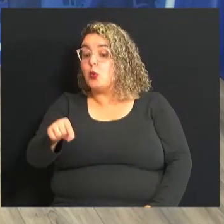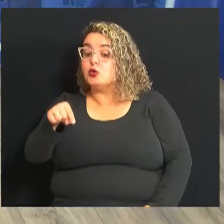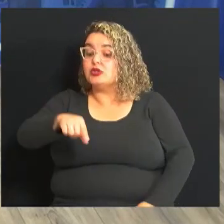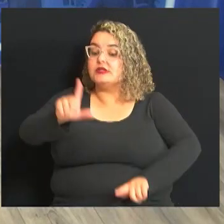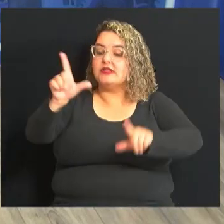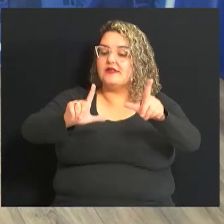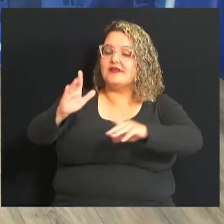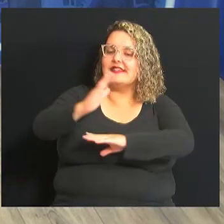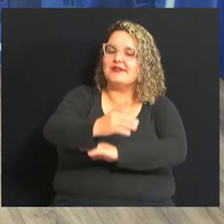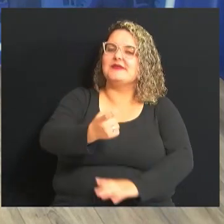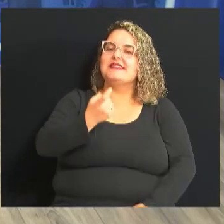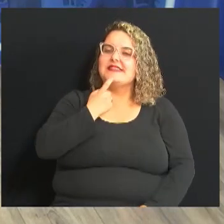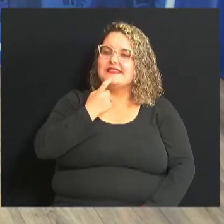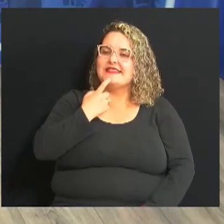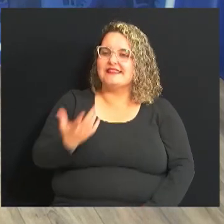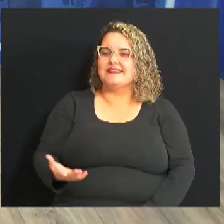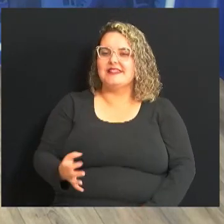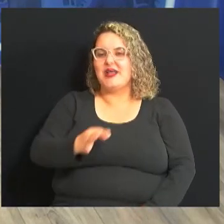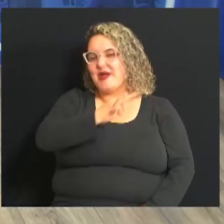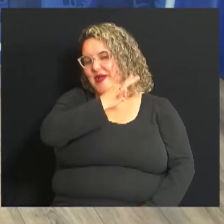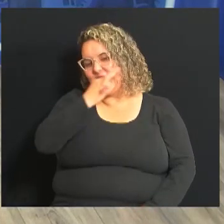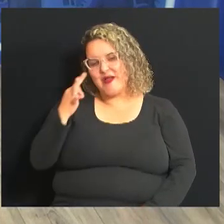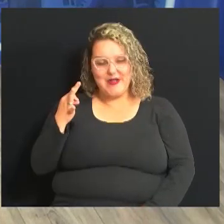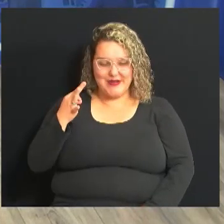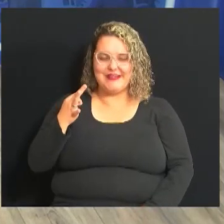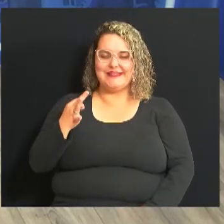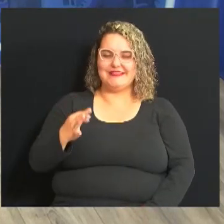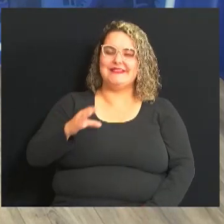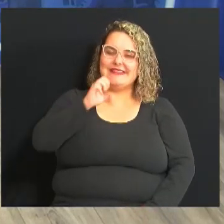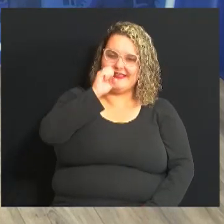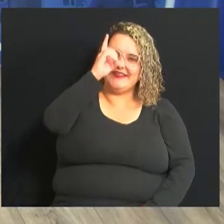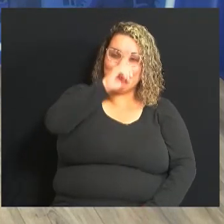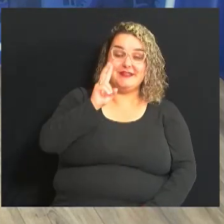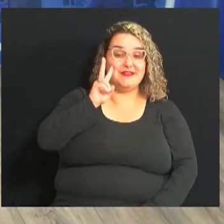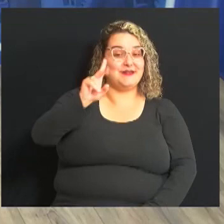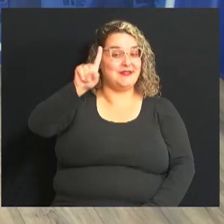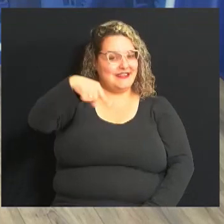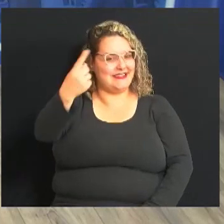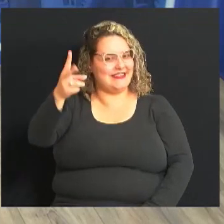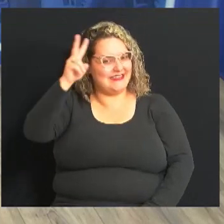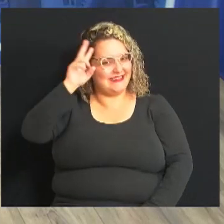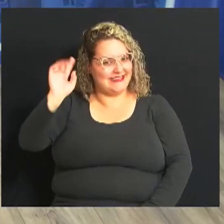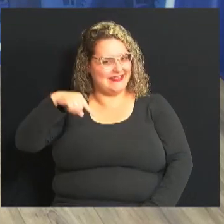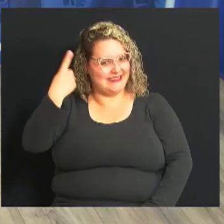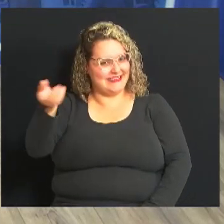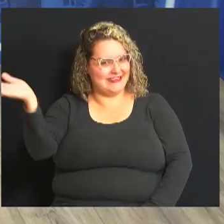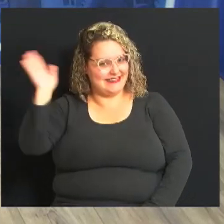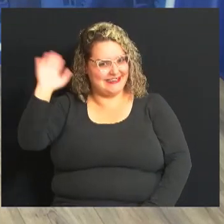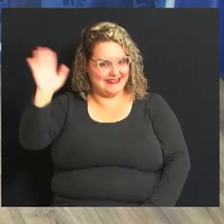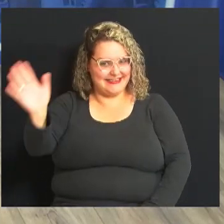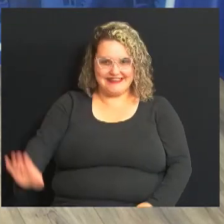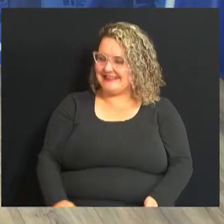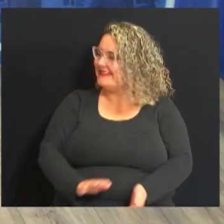Câmara Campinas. Ótimo fim de semana e nos vemos na segunda-feira. Até lá. Tchau, tchau.